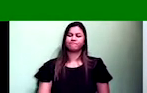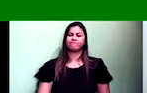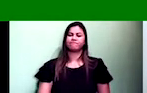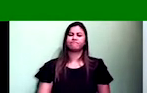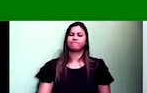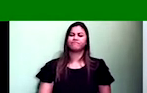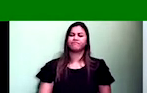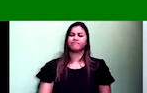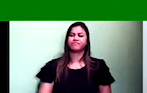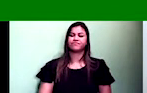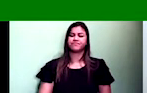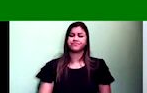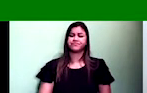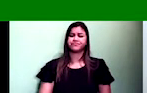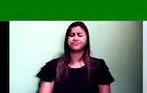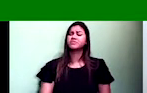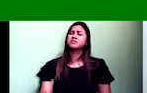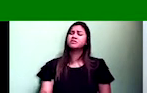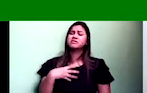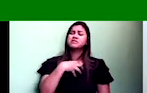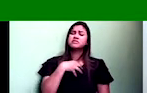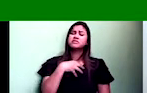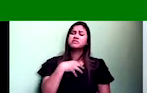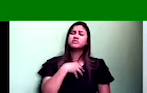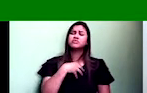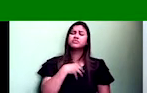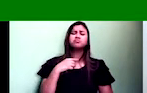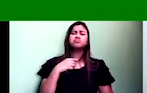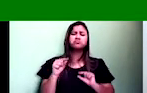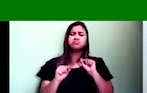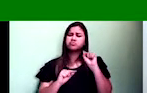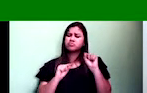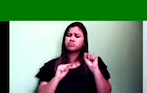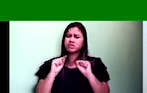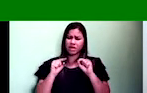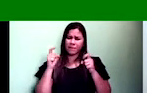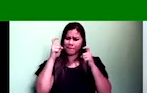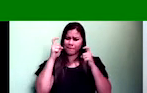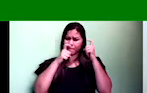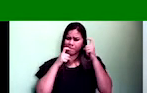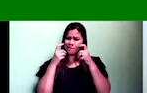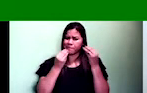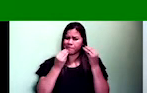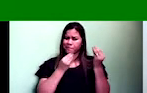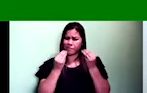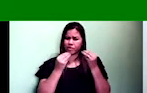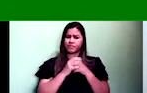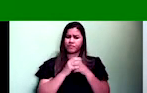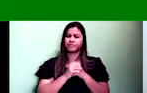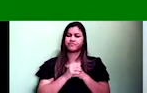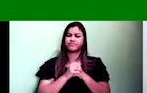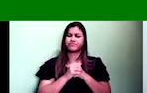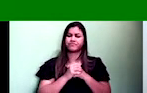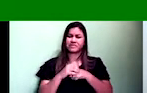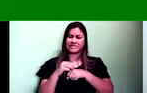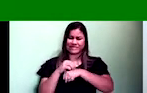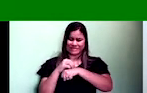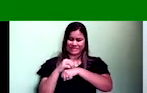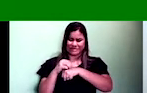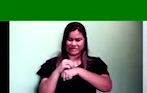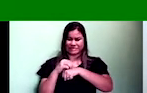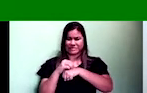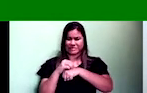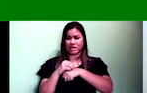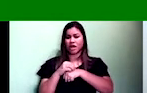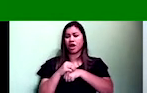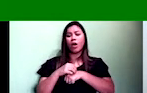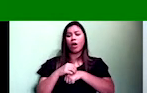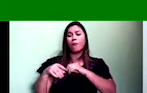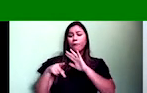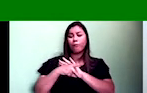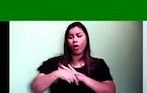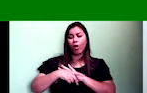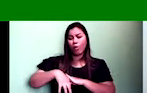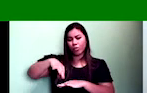Quais são os sinais e sintomas que a gente deve ficar preocupado? Primeiro, as feridas, úlceras, nos órgãos genitais. Órgão